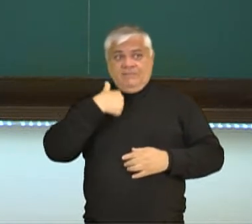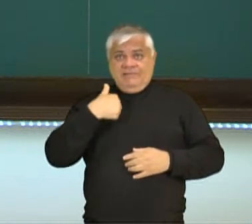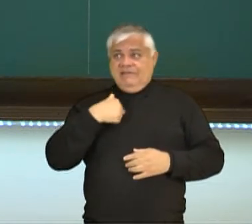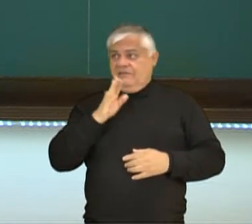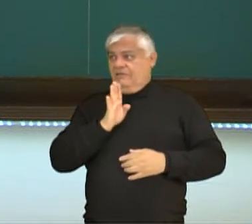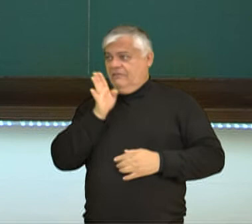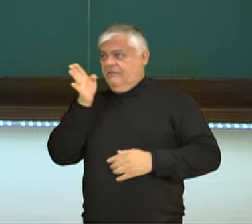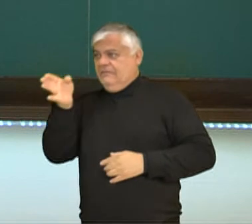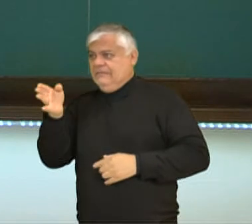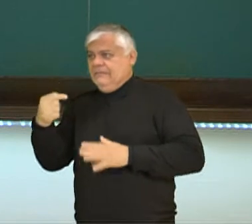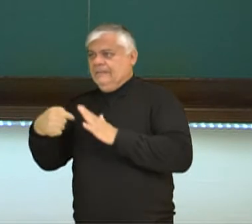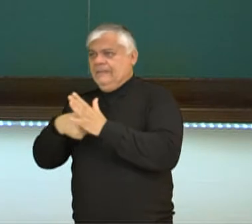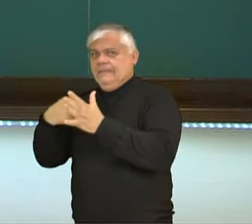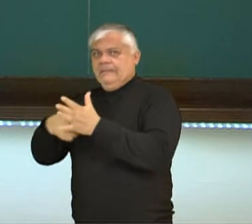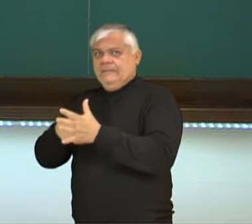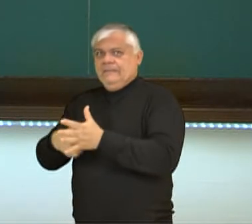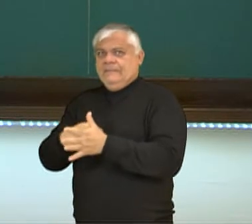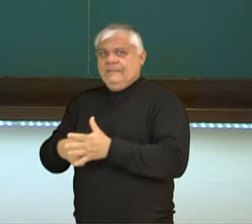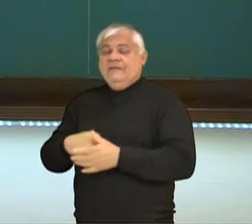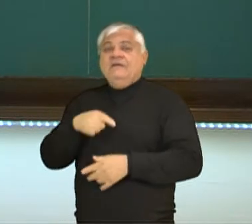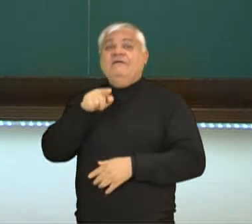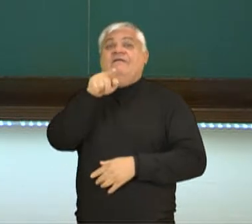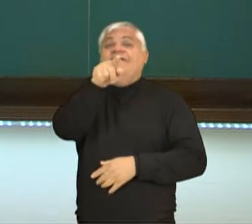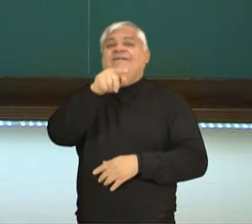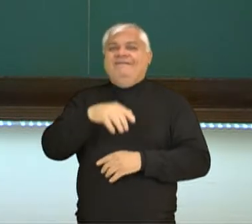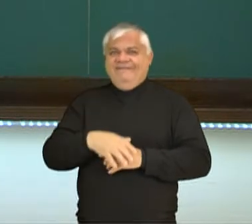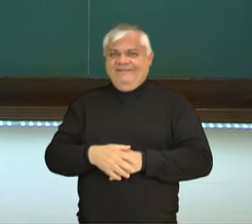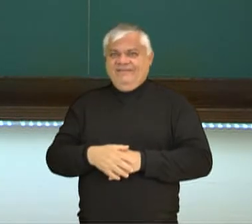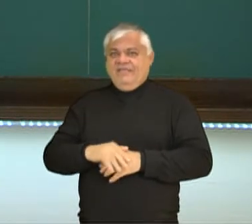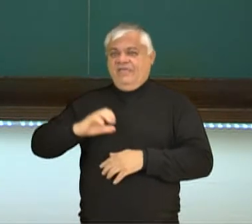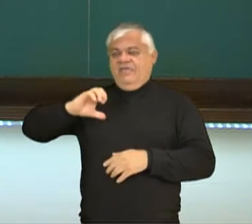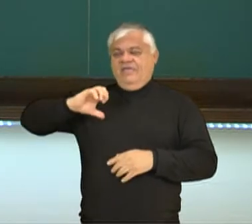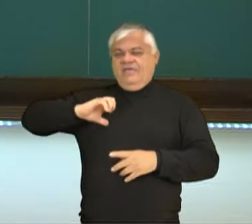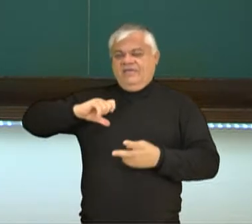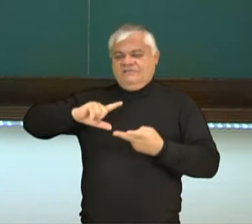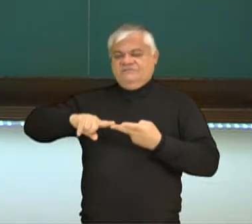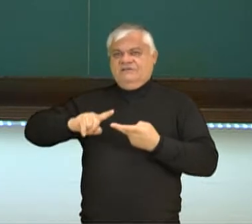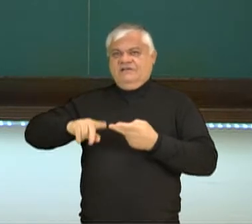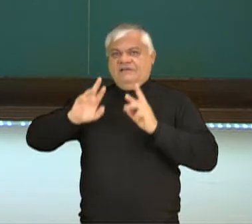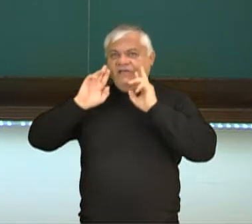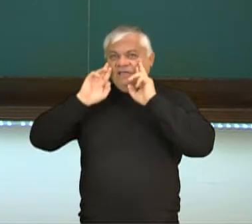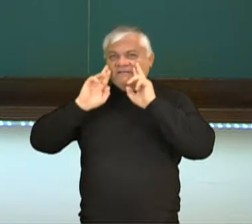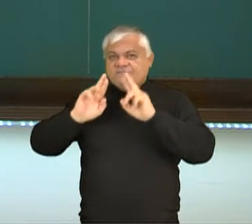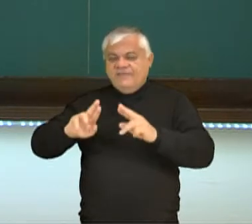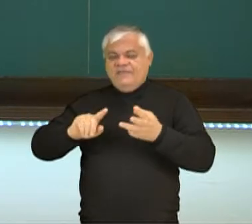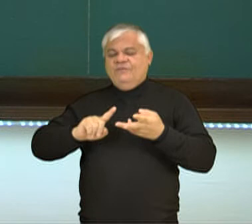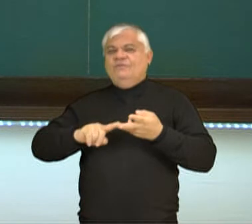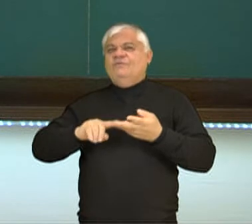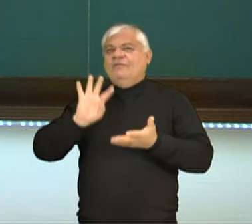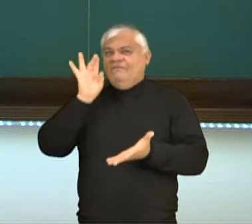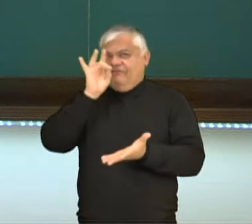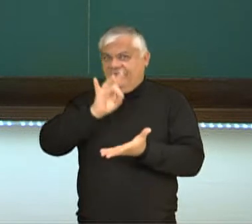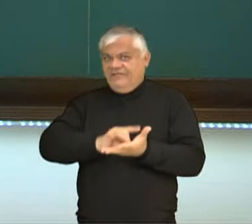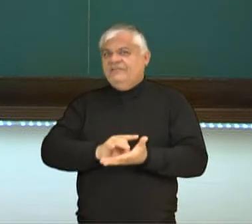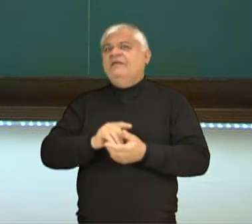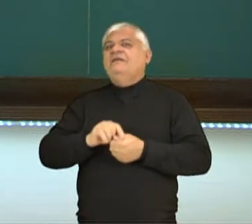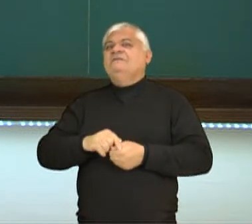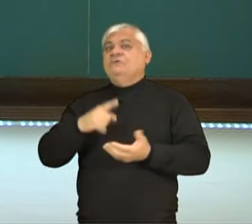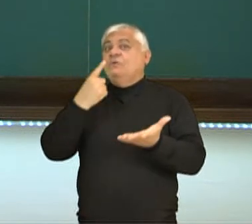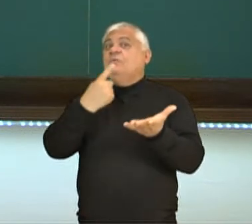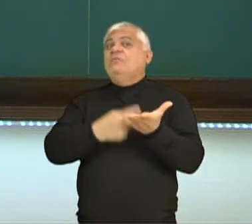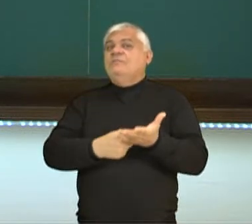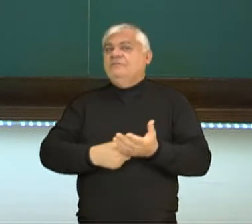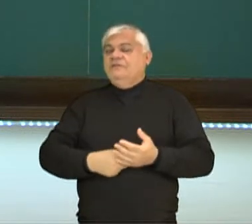você sabe sobre o assunto, você, né, pautado na ética, no respeito, na verdade, no